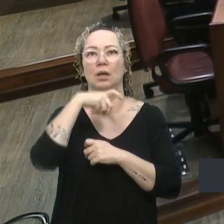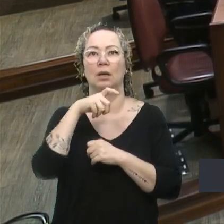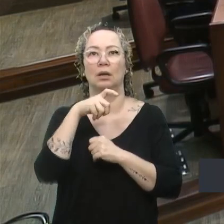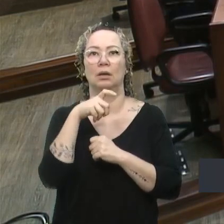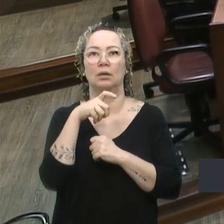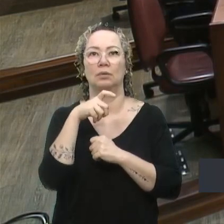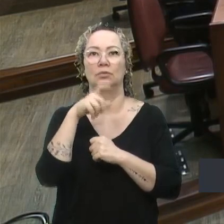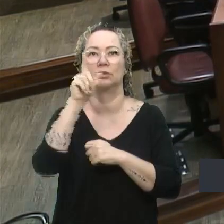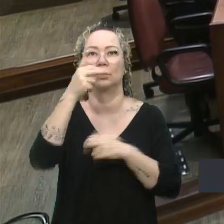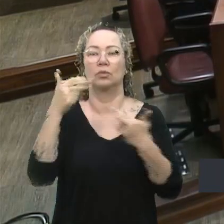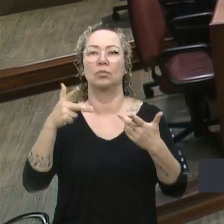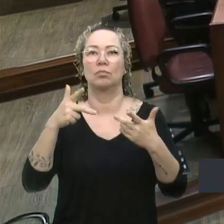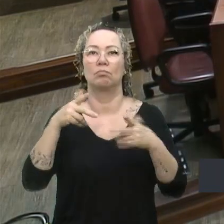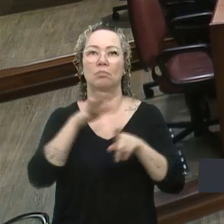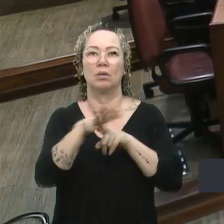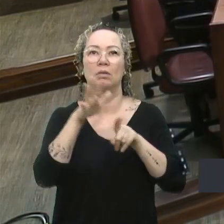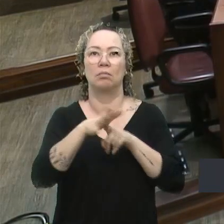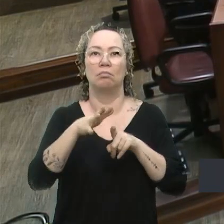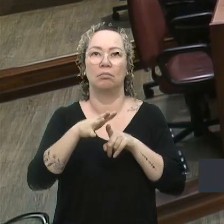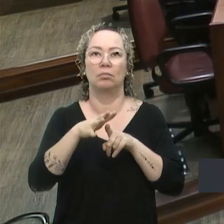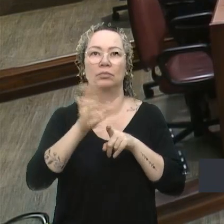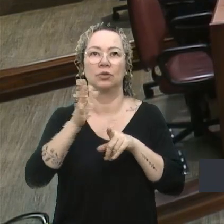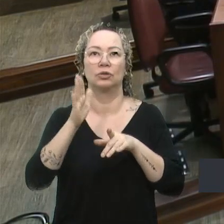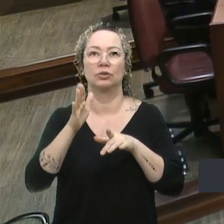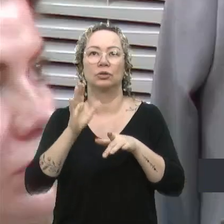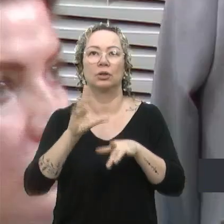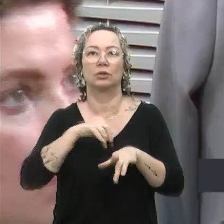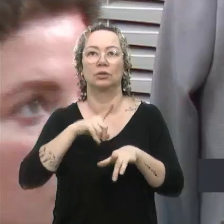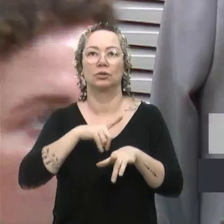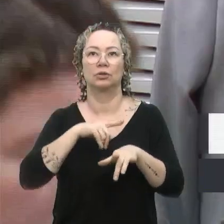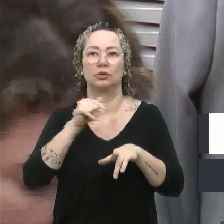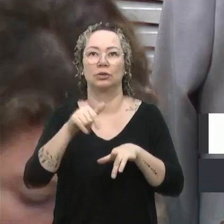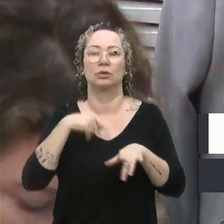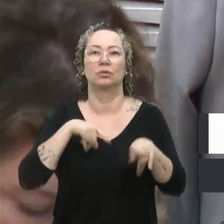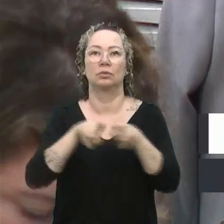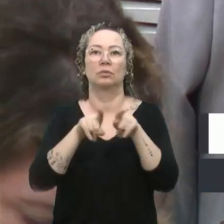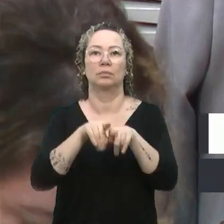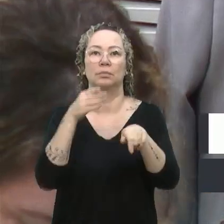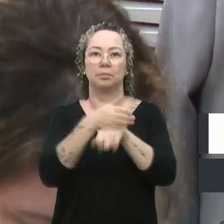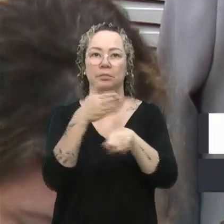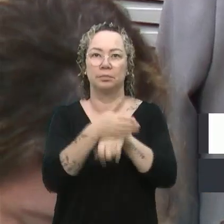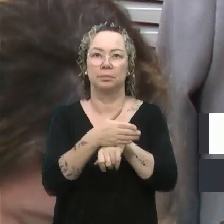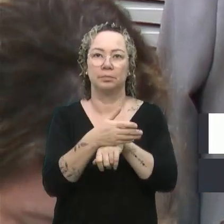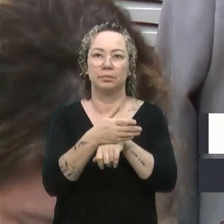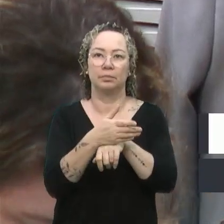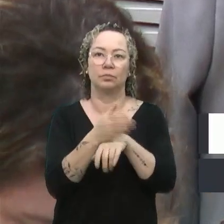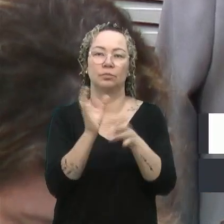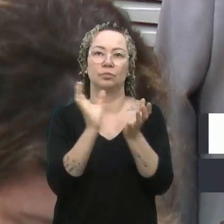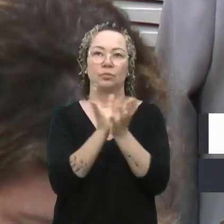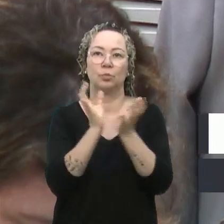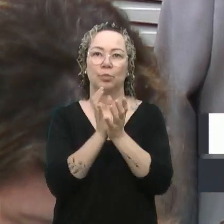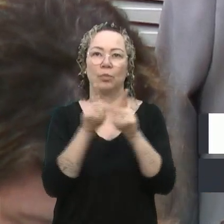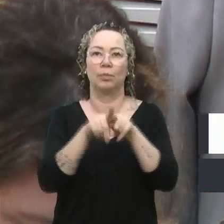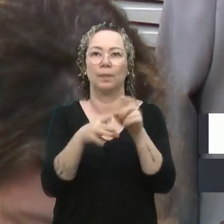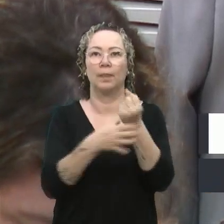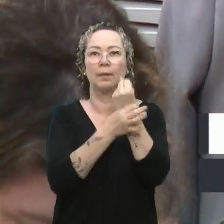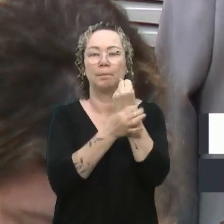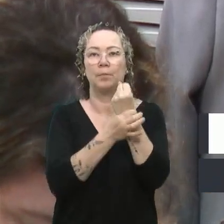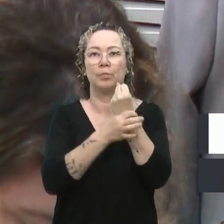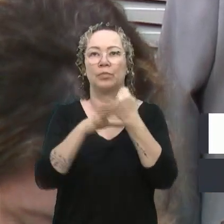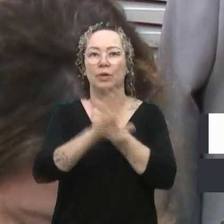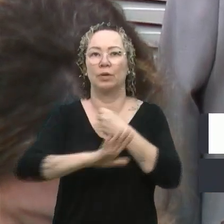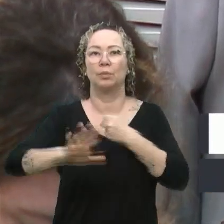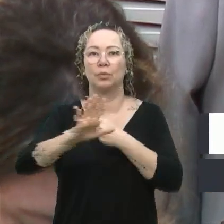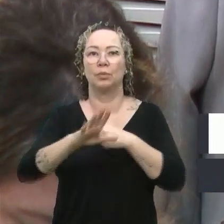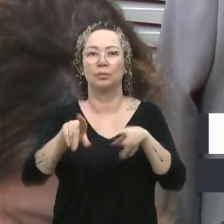uma demanda antiga da população, inclusive eu fiz parte também, acho que foi da Frente Parlamentar da Segurança Pública, e